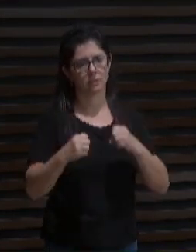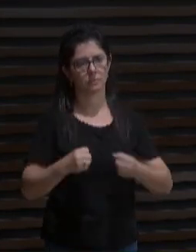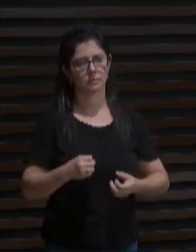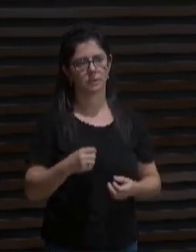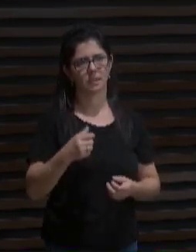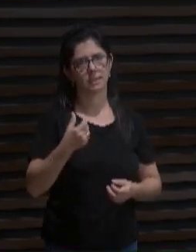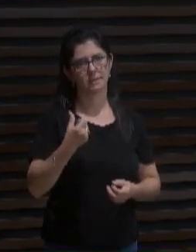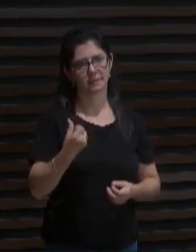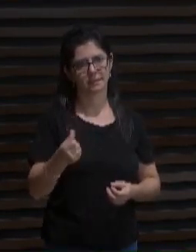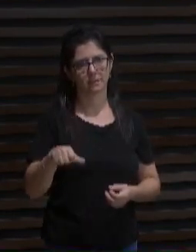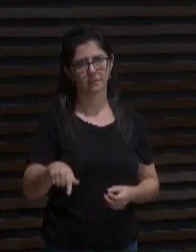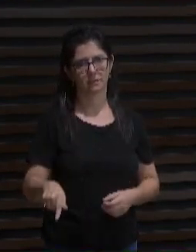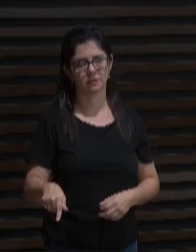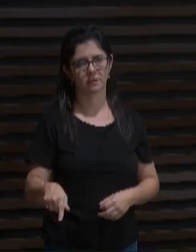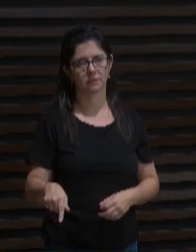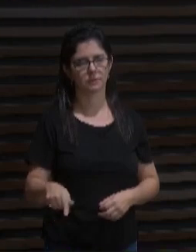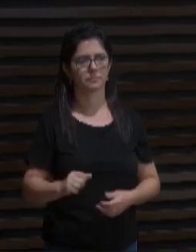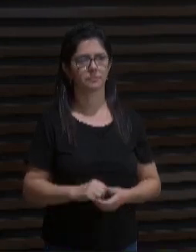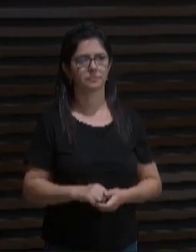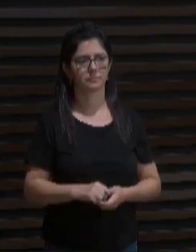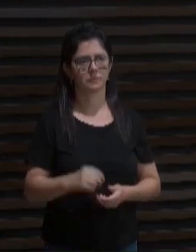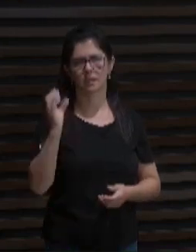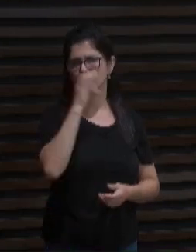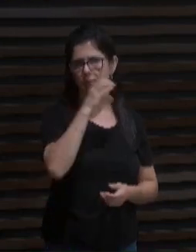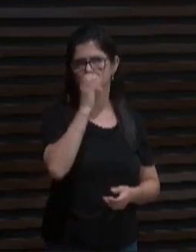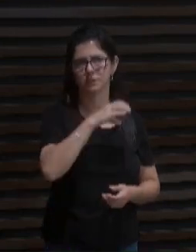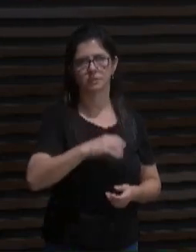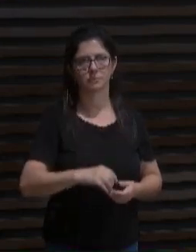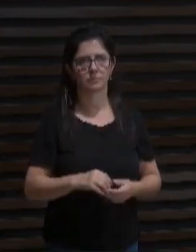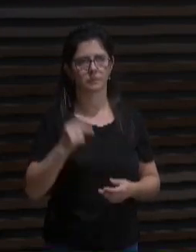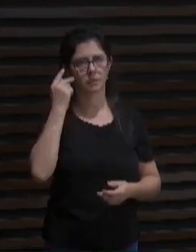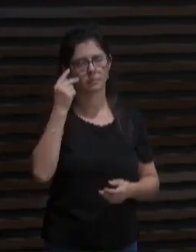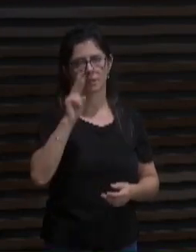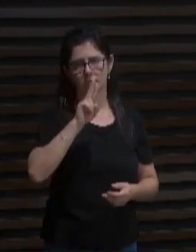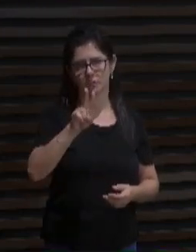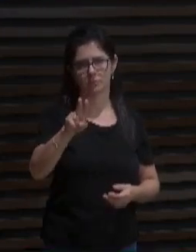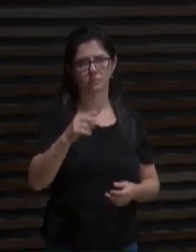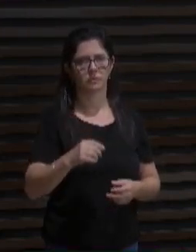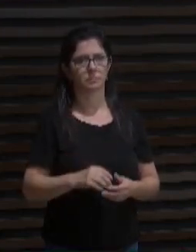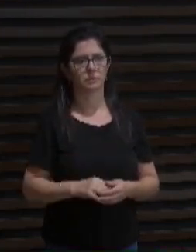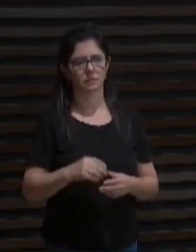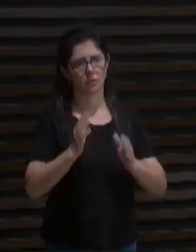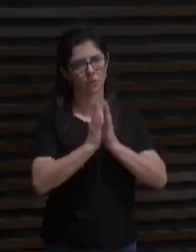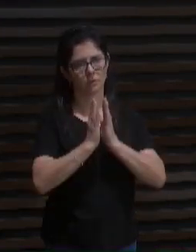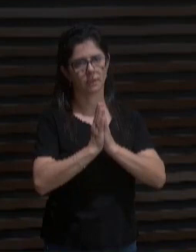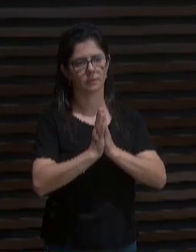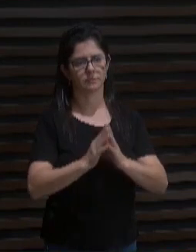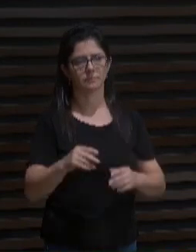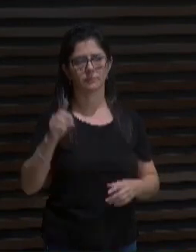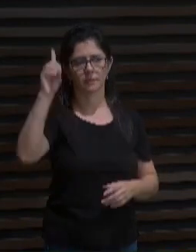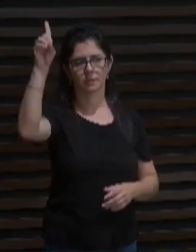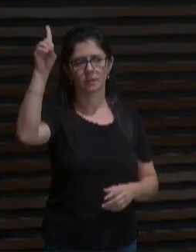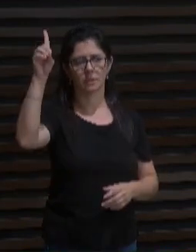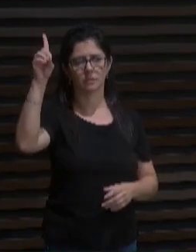Salmo 67, bem rapidinho para a gente ver como é que nós podemos orar. Nós estamos aprendendo isso aqui na quarta-feira. Seja Deus